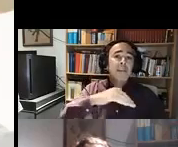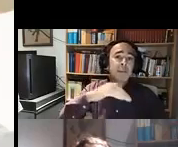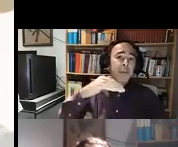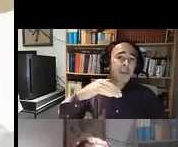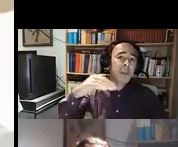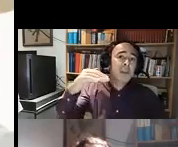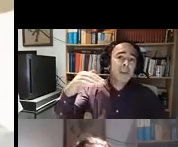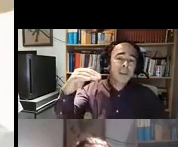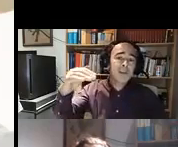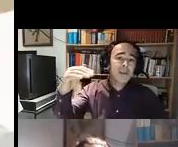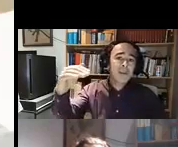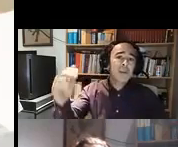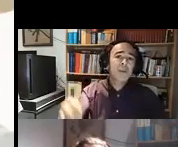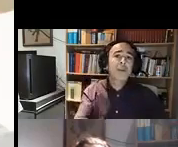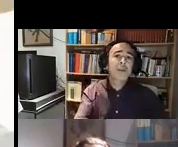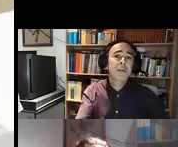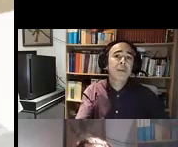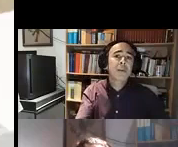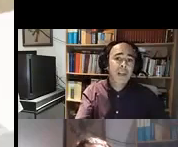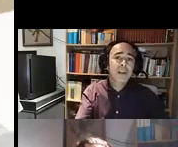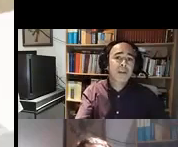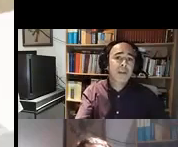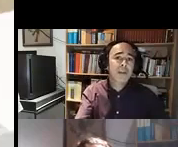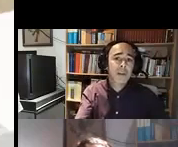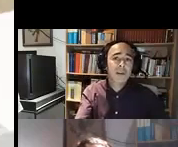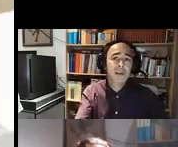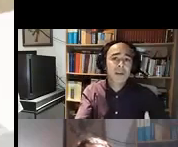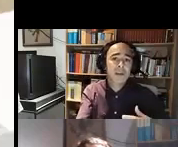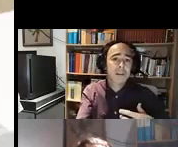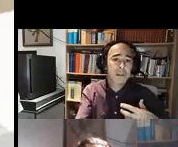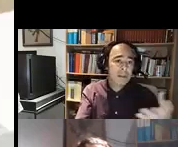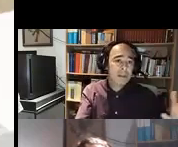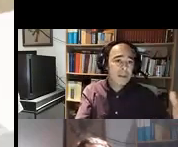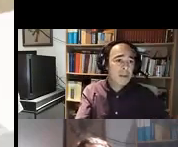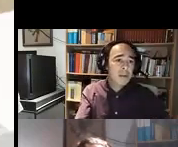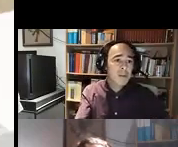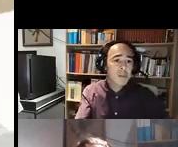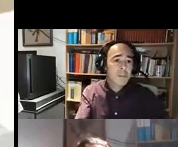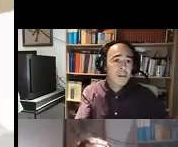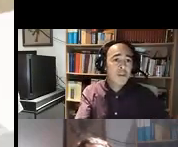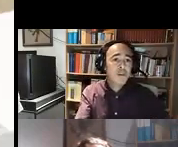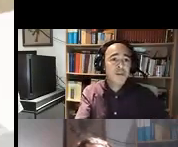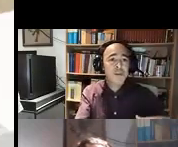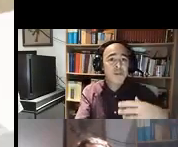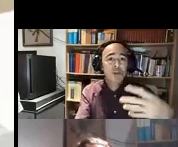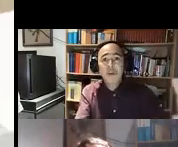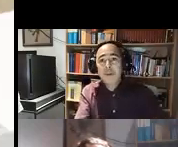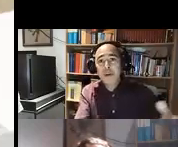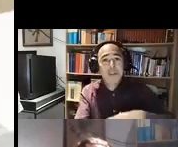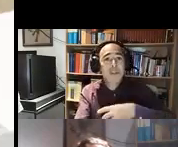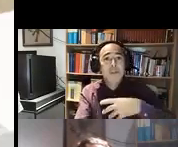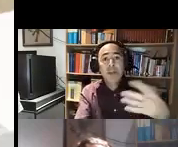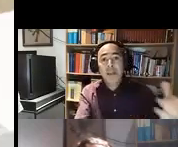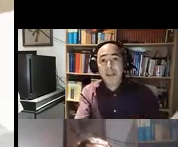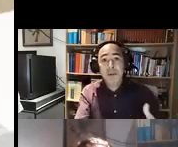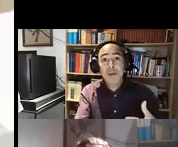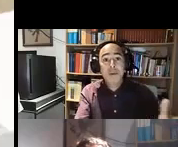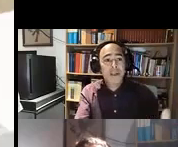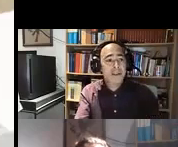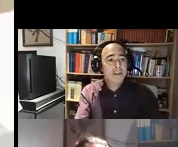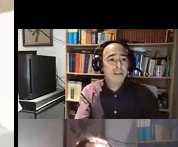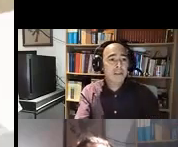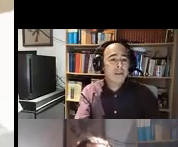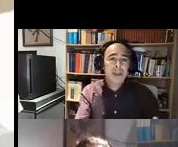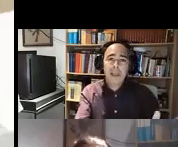ano que passa poder mosquito sempre nosso cheque Nossa nada a não ser bem nosso lucro mensal que chamamos o